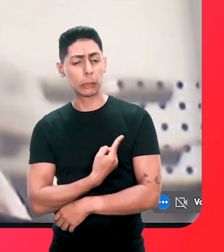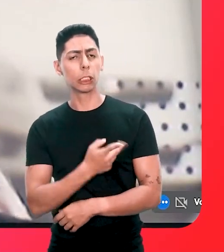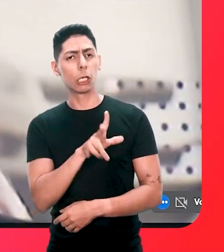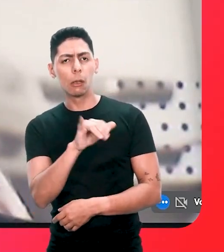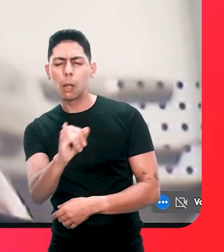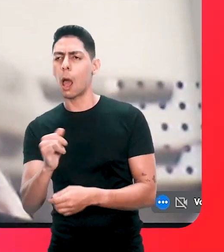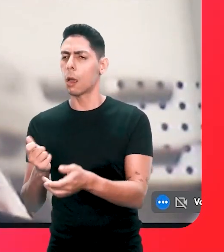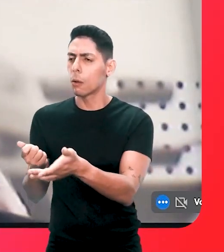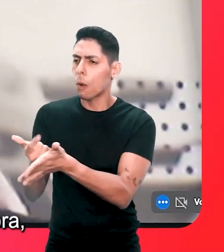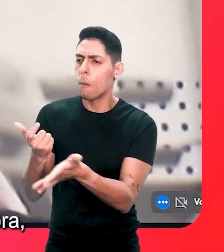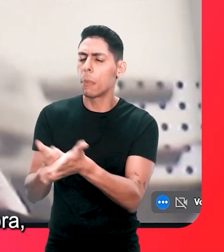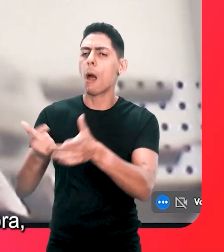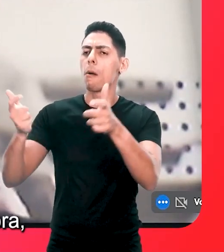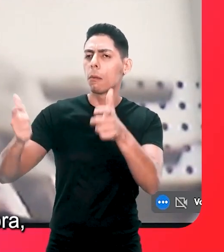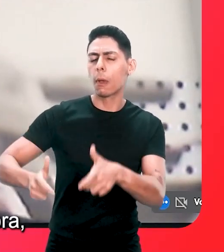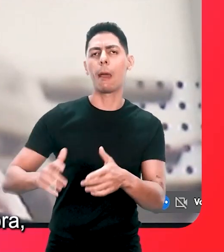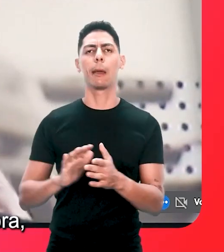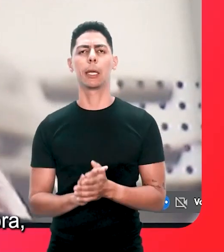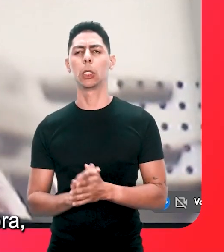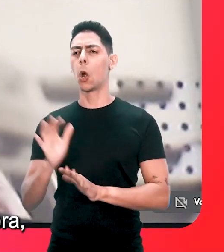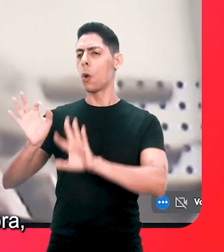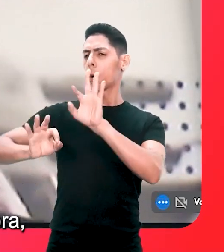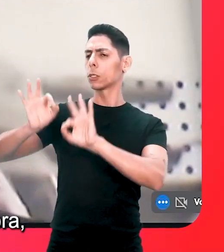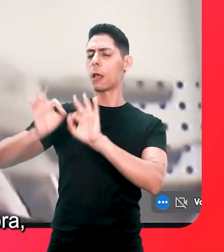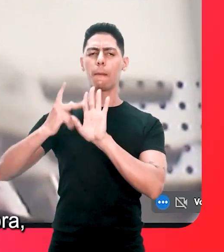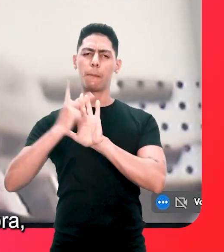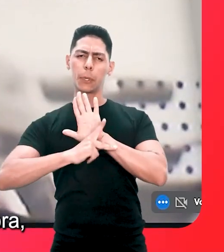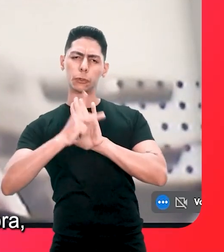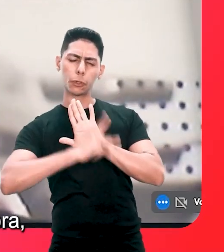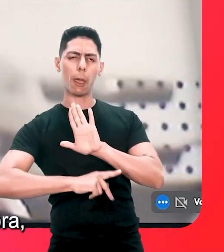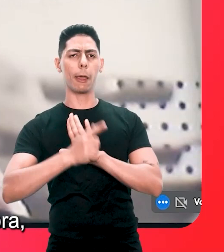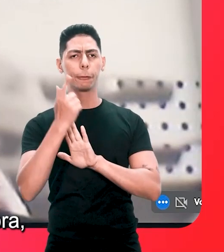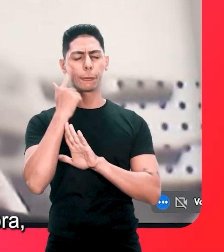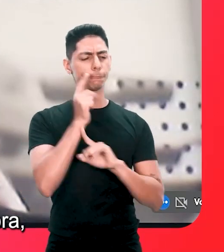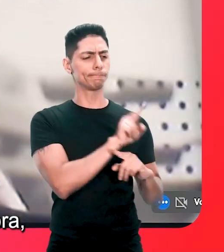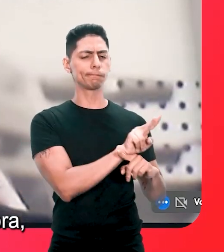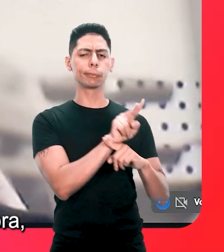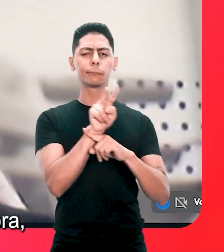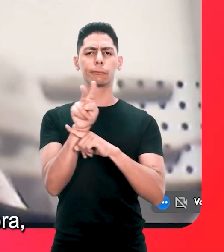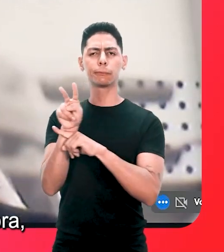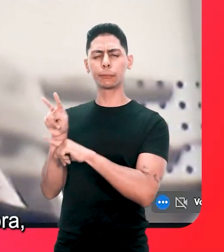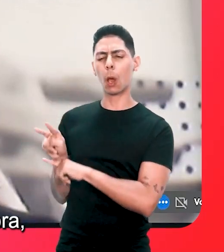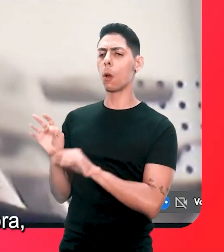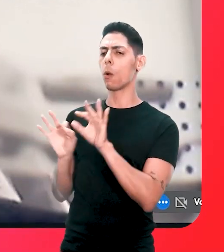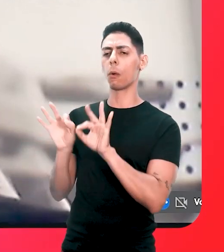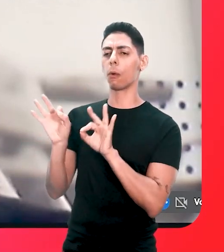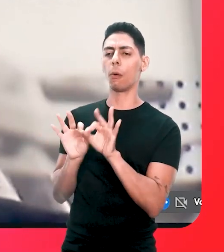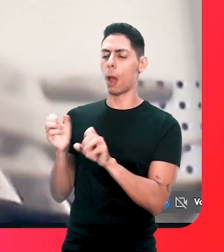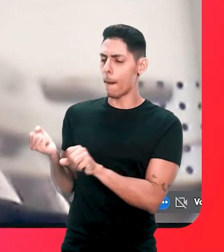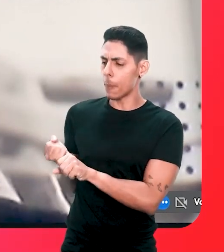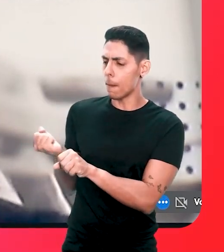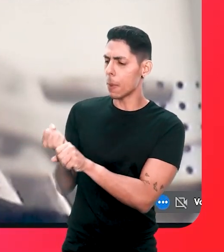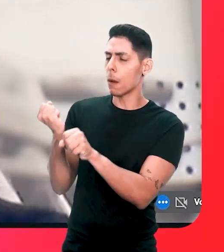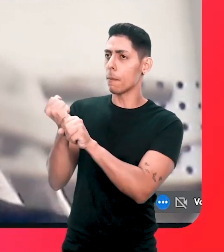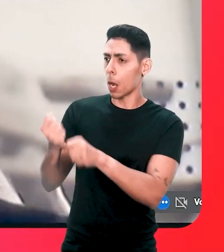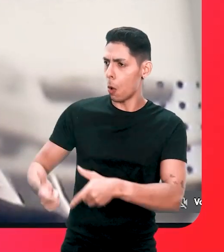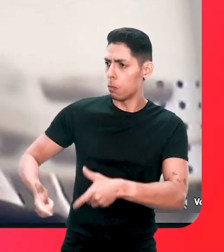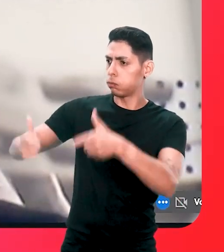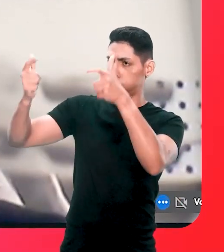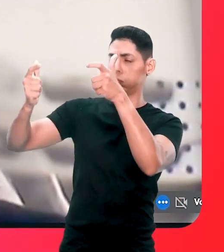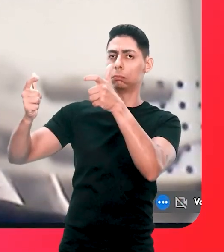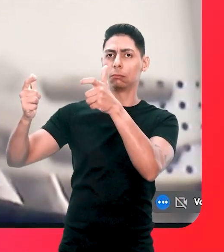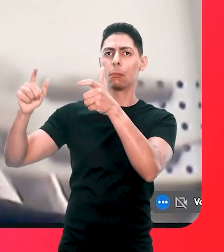o terreno, fazíamos o projeto, acompanhávamos a obra, a construção de uma